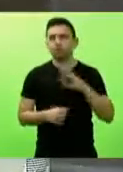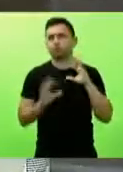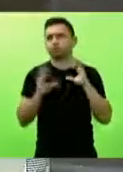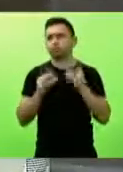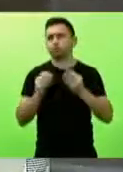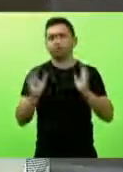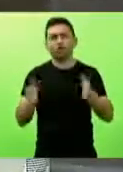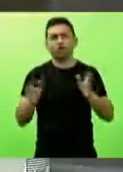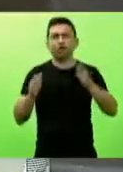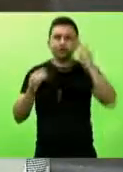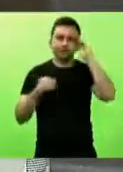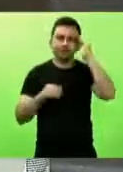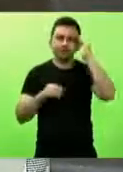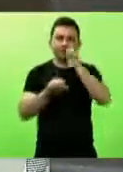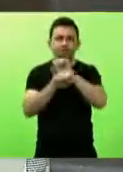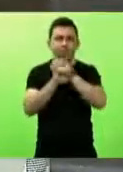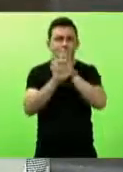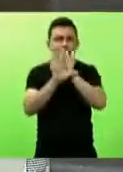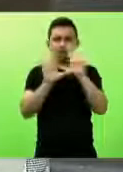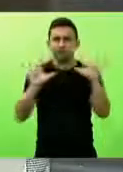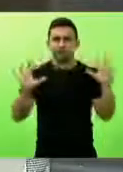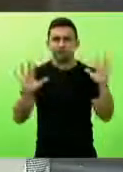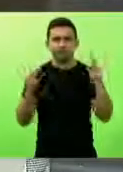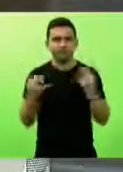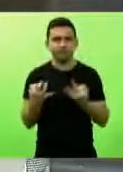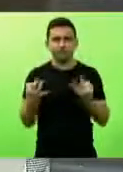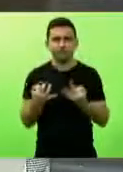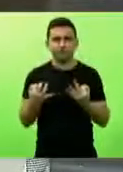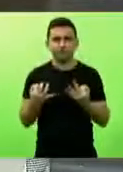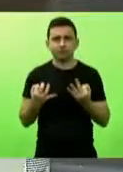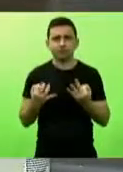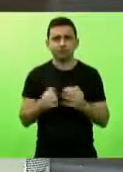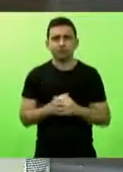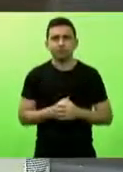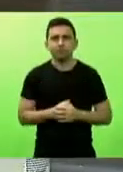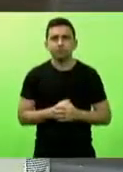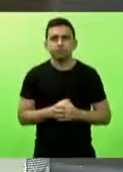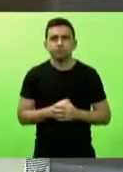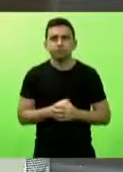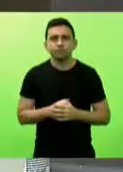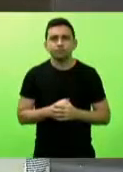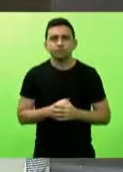devidamente esclarecidos, com plenas condições para